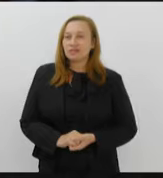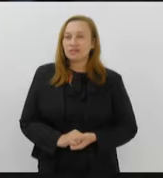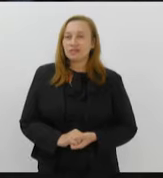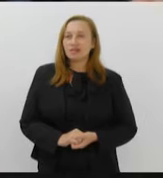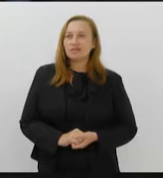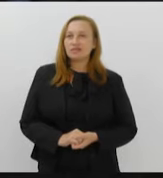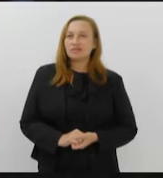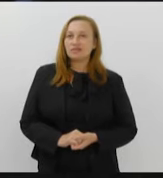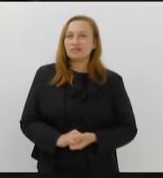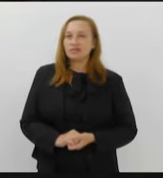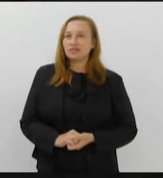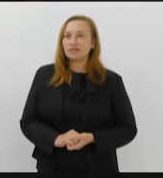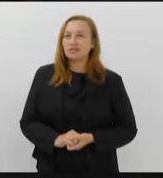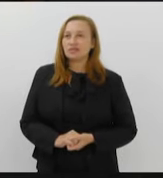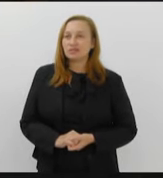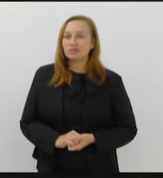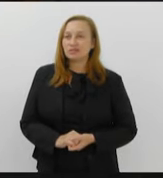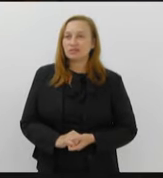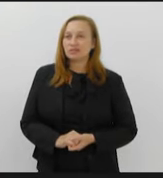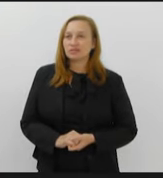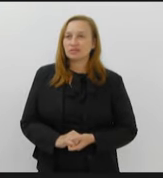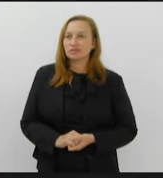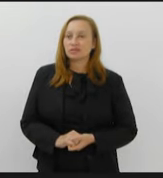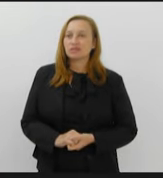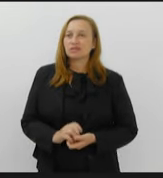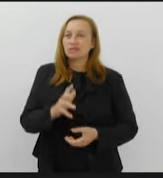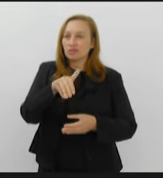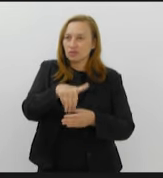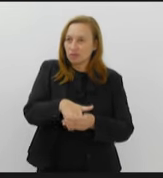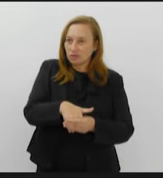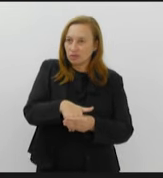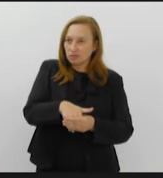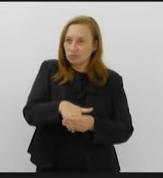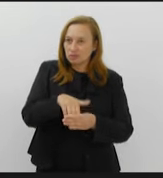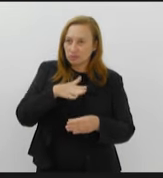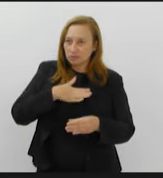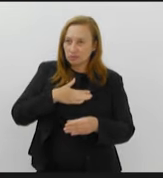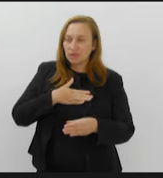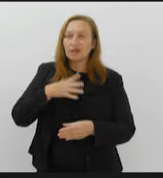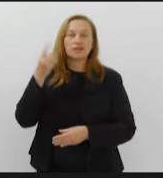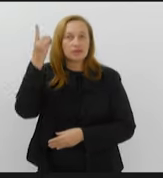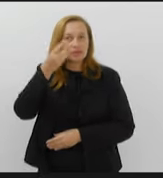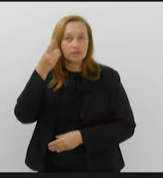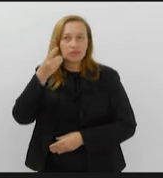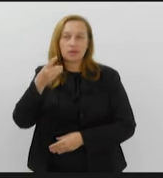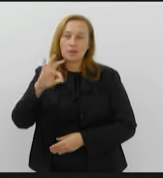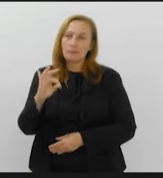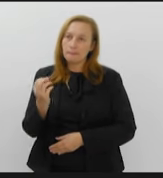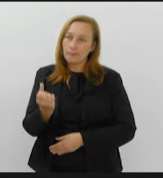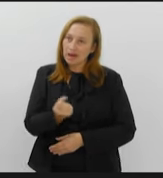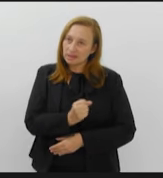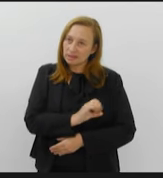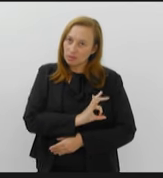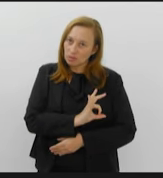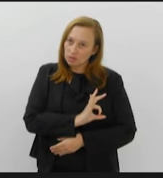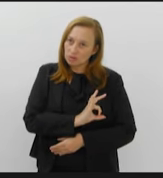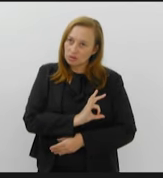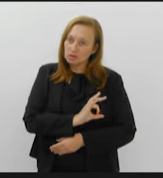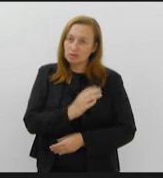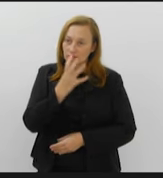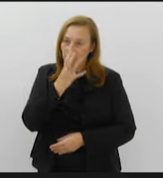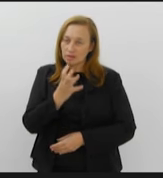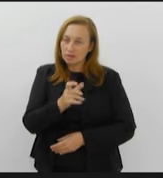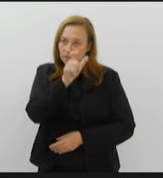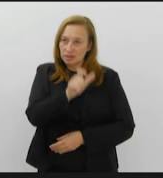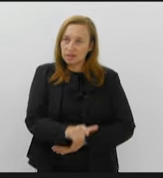Repete aí. Queria consignar meu voto aqui à deputada Marta Rocha, uma pessoa que eu admiro muito, e